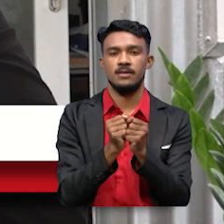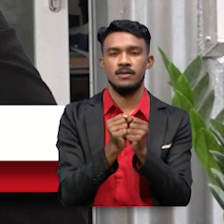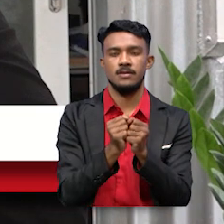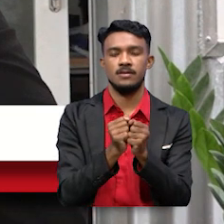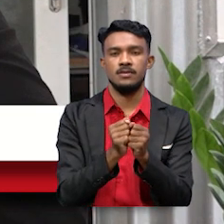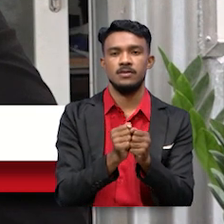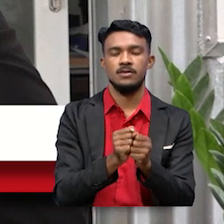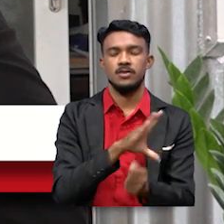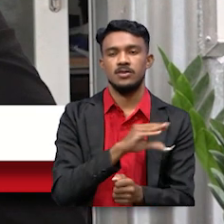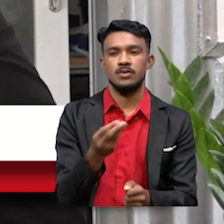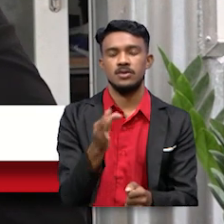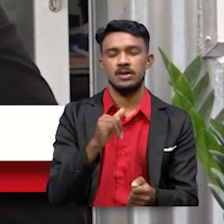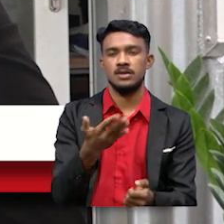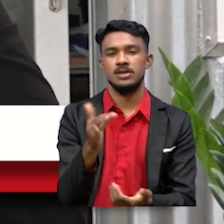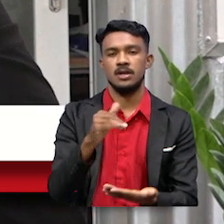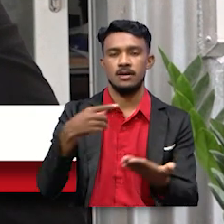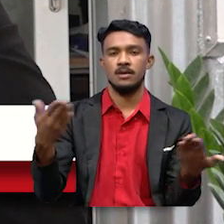parte ser nebe ma kasina ne.